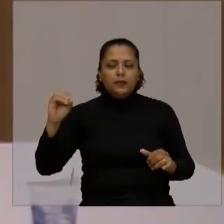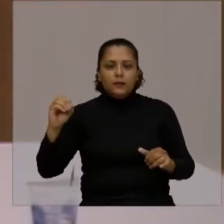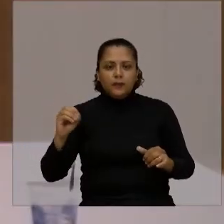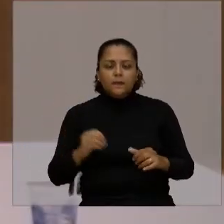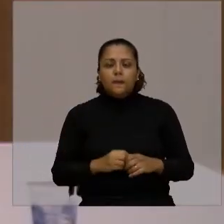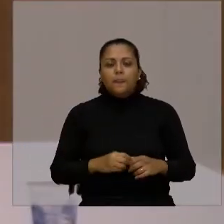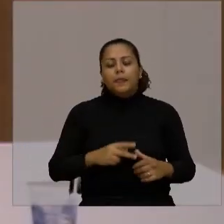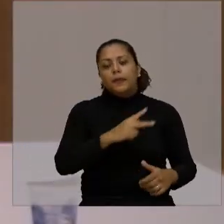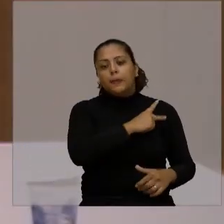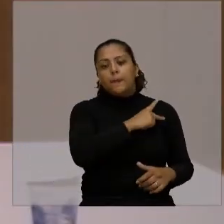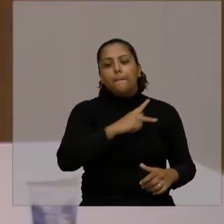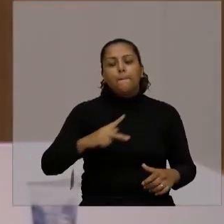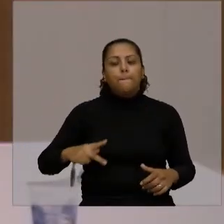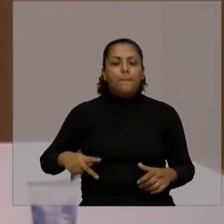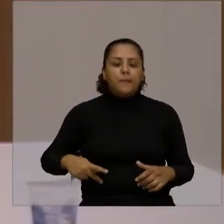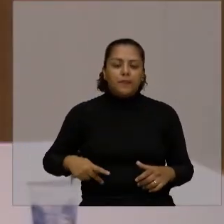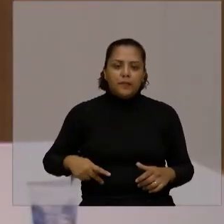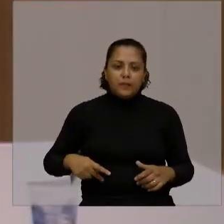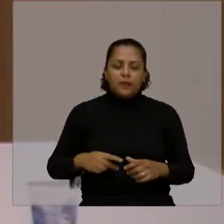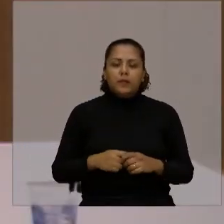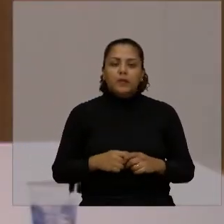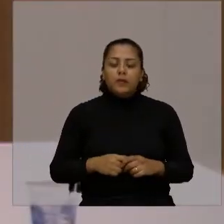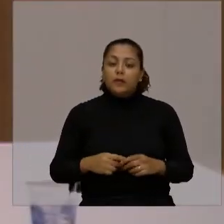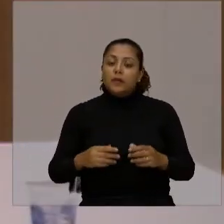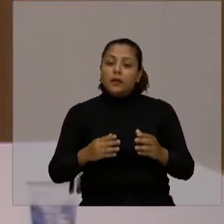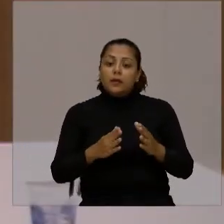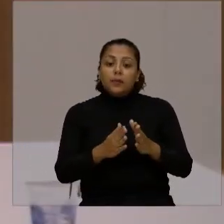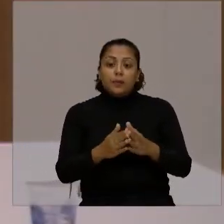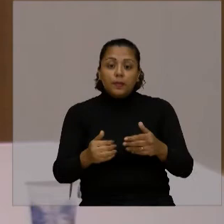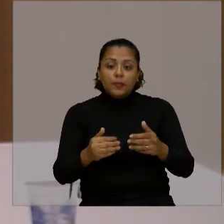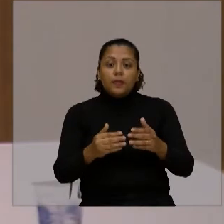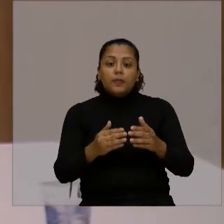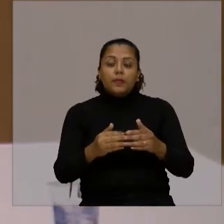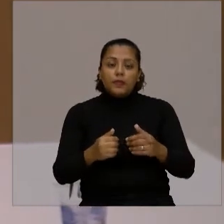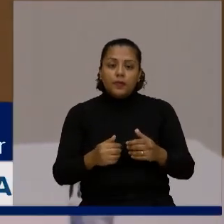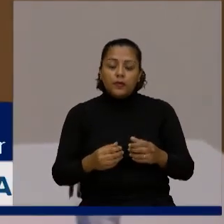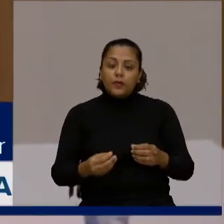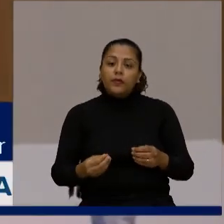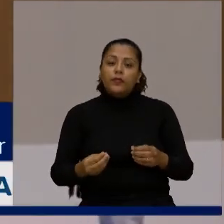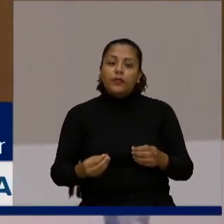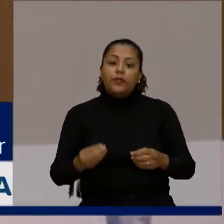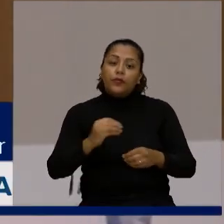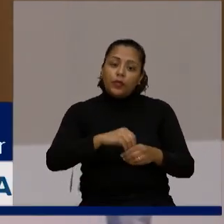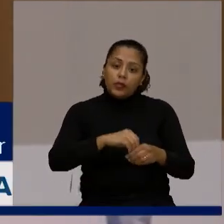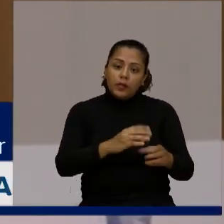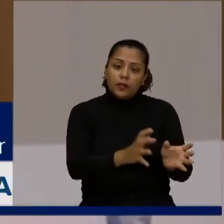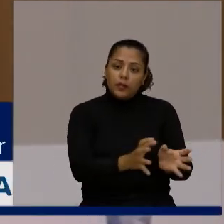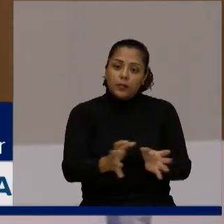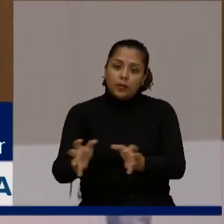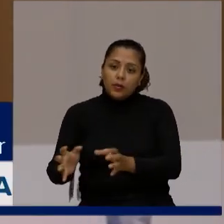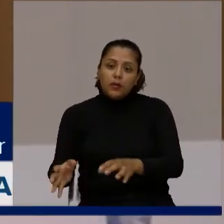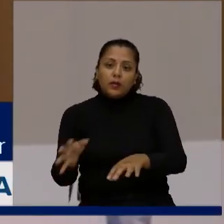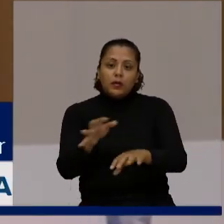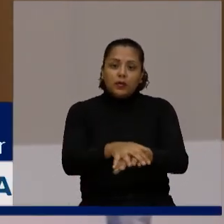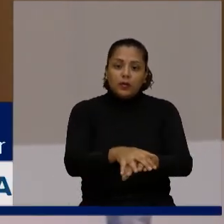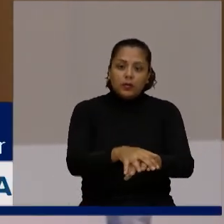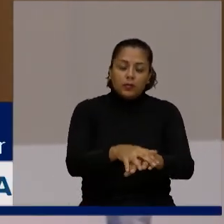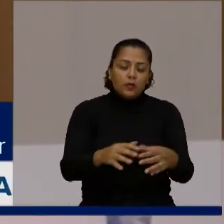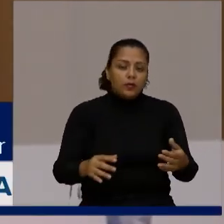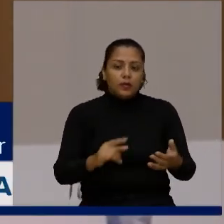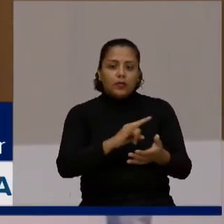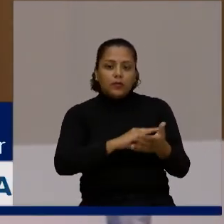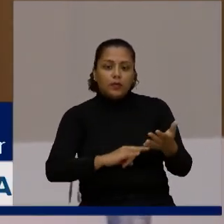Senhor presidente, gostaria de fazer os seguintes pedidos. Votação em bloco, inclusão de diversos documentos,